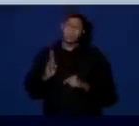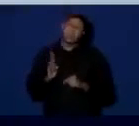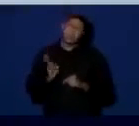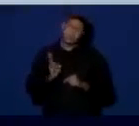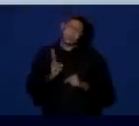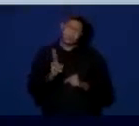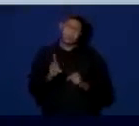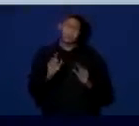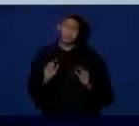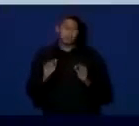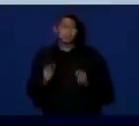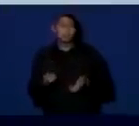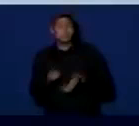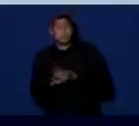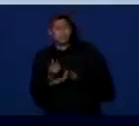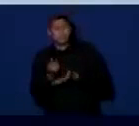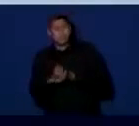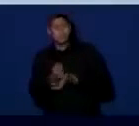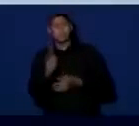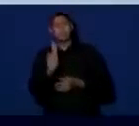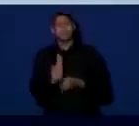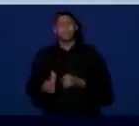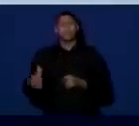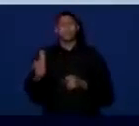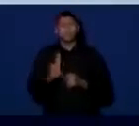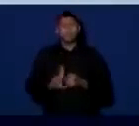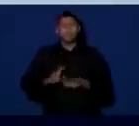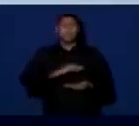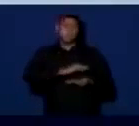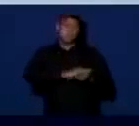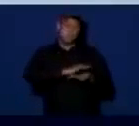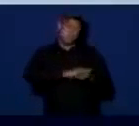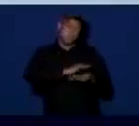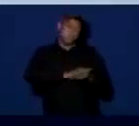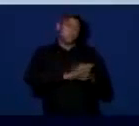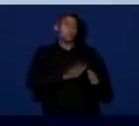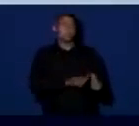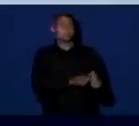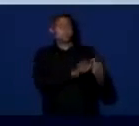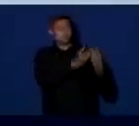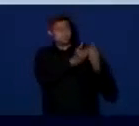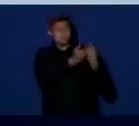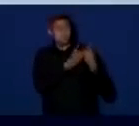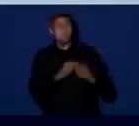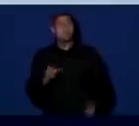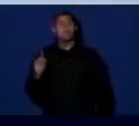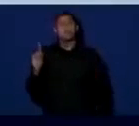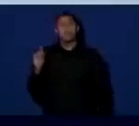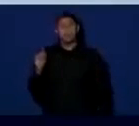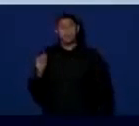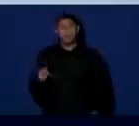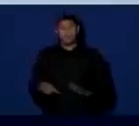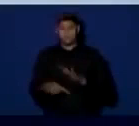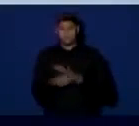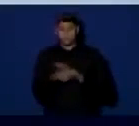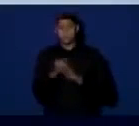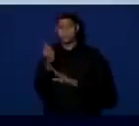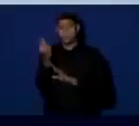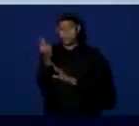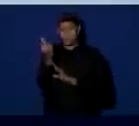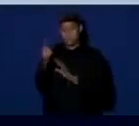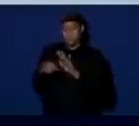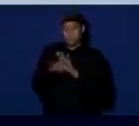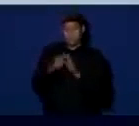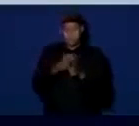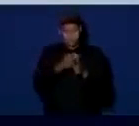continuarem consumindo, se utilizando da poupança e com o comprometimento da renda, dado o